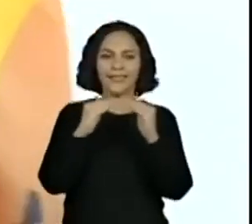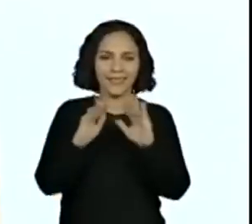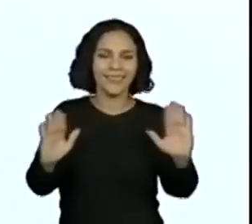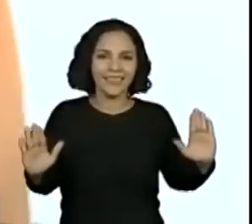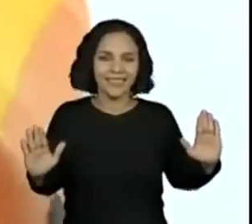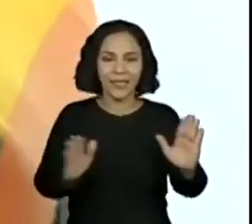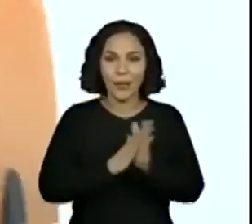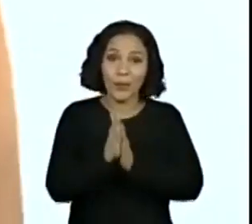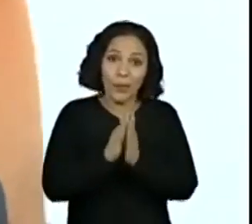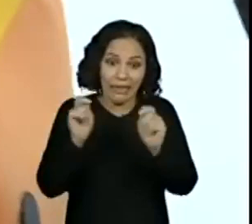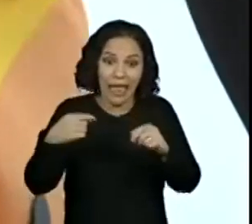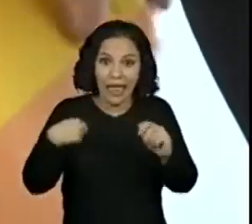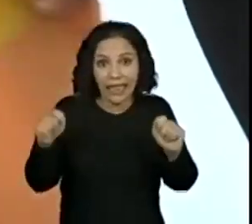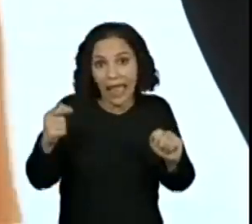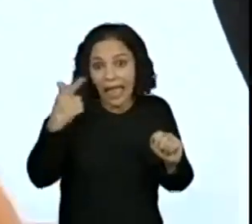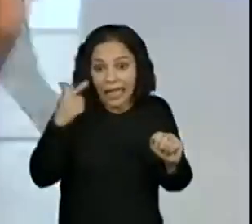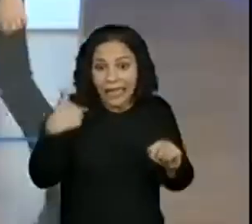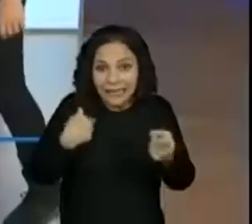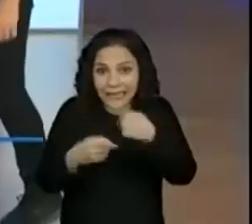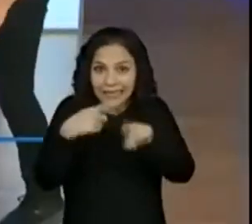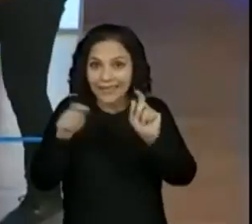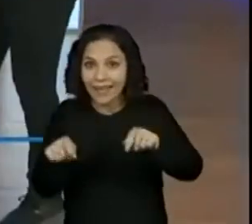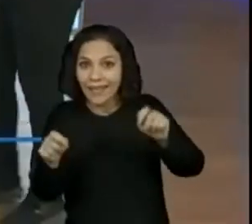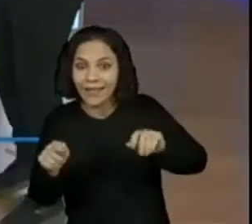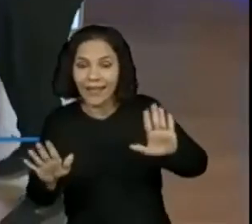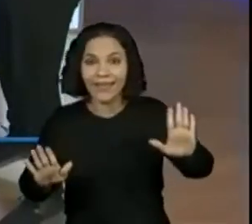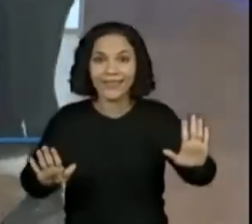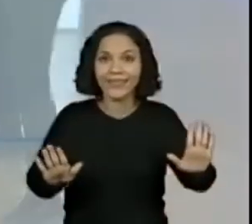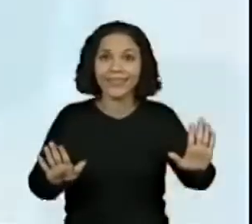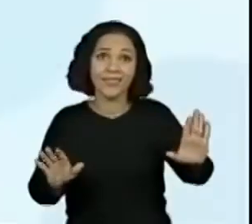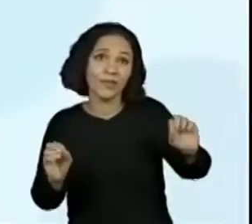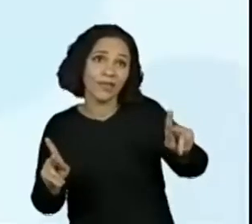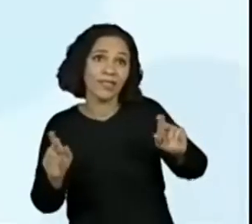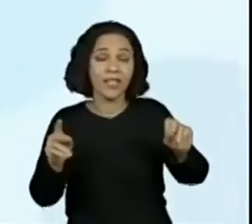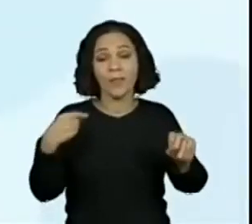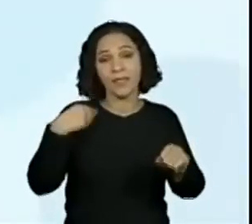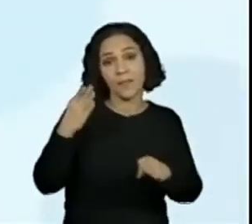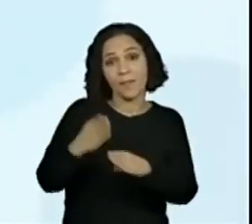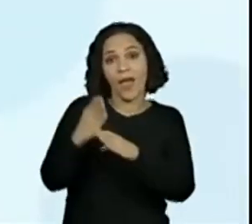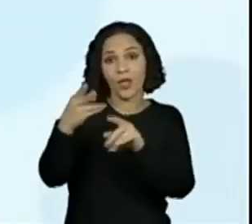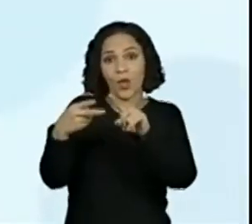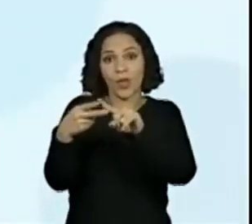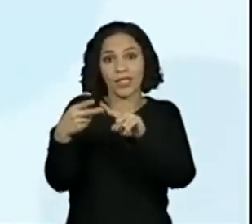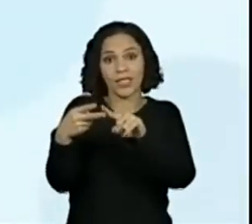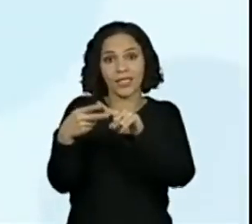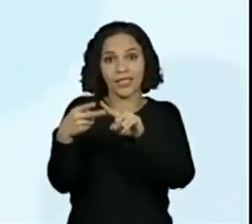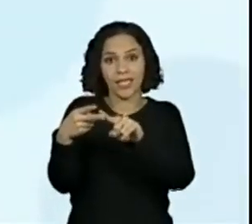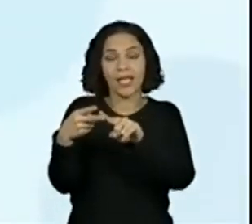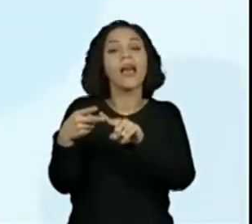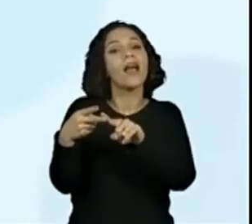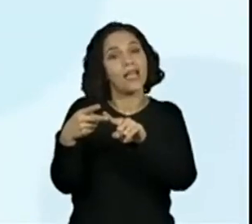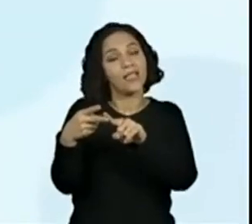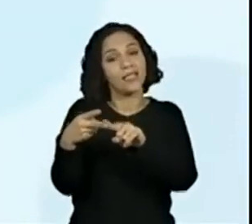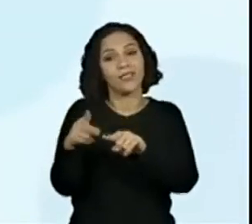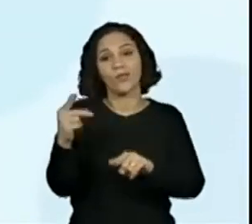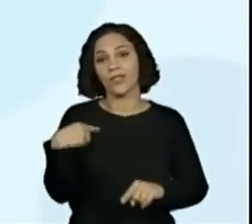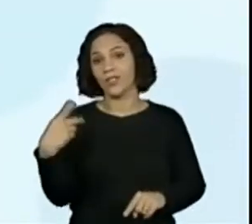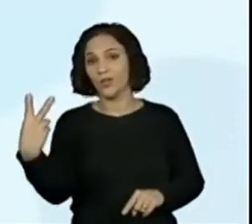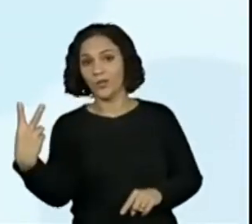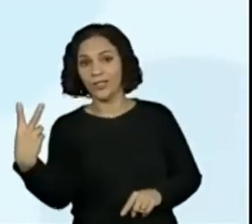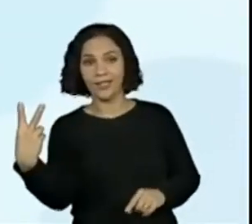Eu ainda tenho chance você sabe né Você tá o que eu tenho que ver as duas próximas é tá 2 a